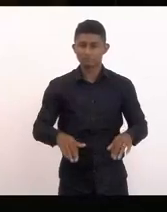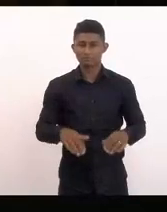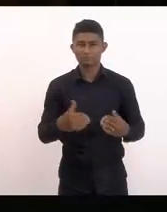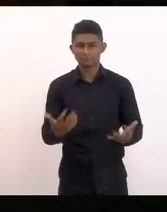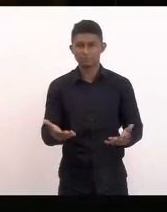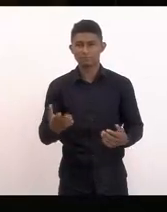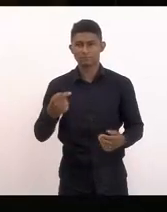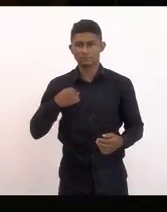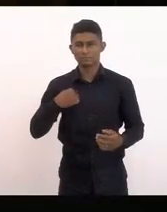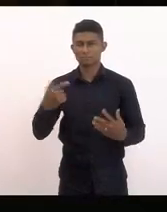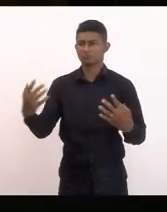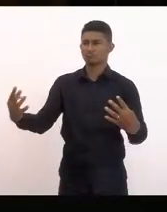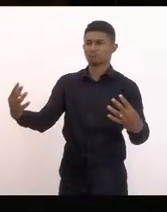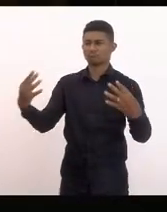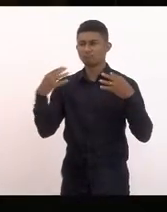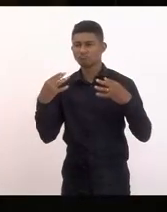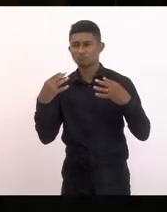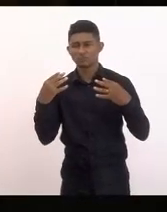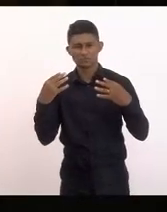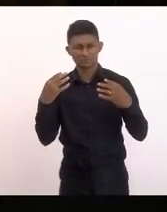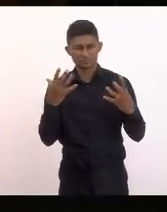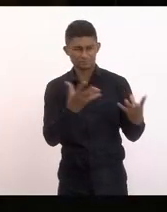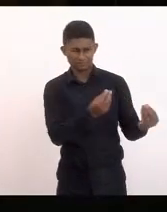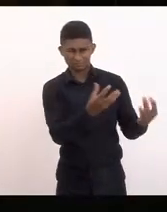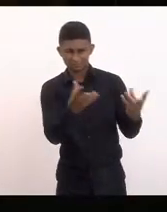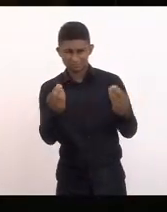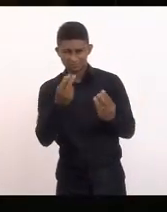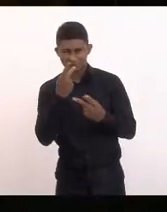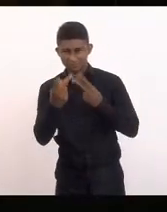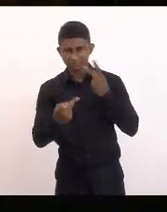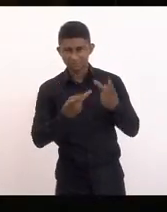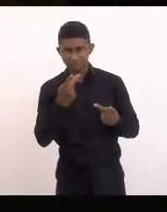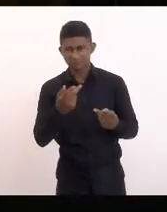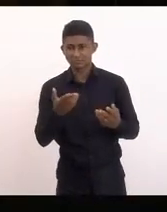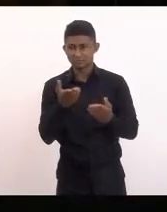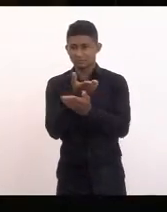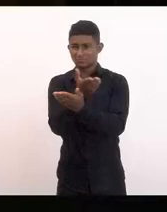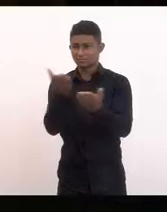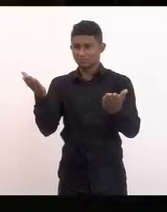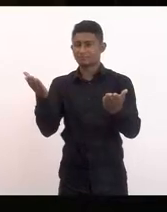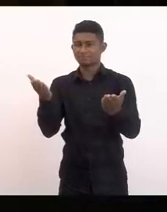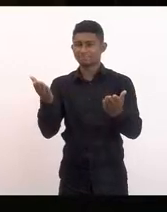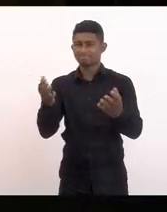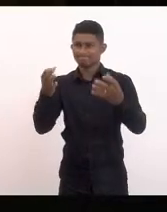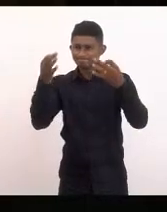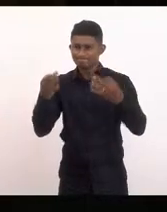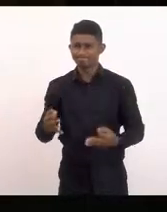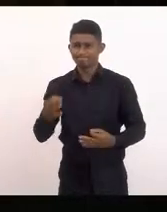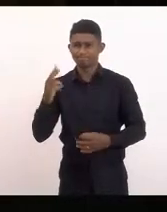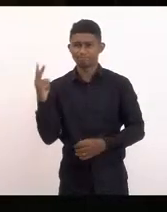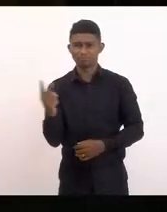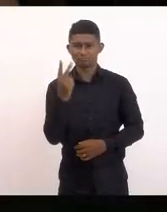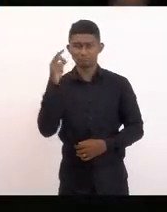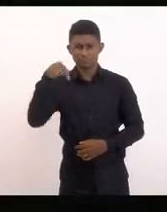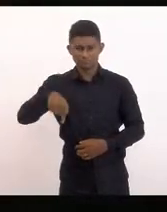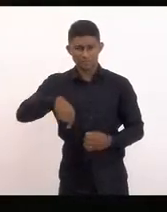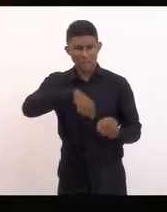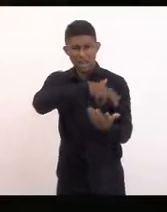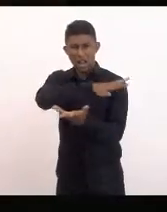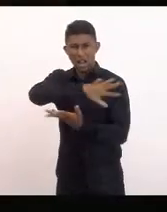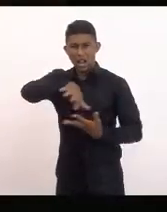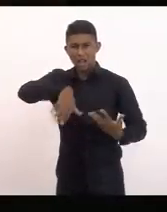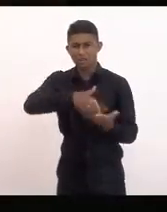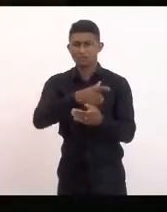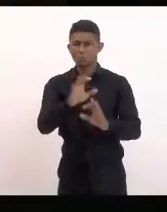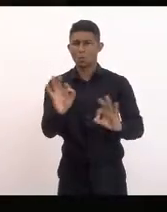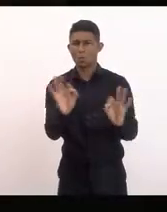para a plateia, como muitos gostam de dizer, eles precisam lembrar que a plateia são vocês. E aqui não é bagunça. E